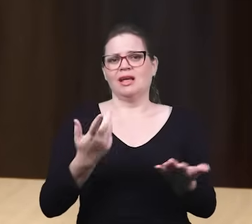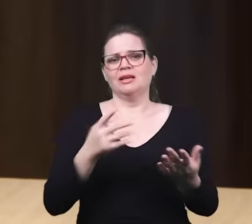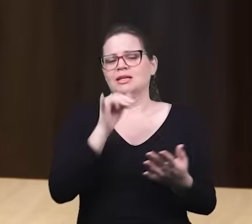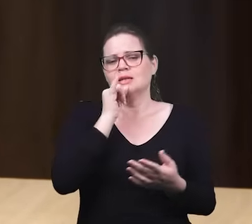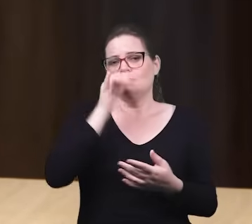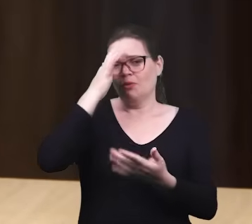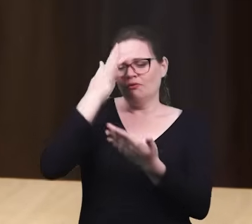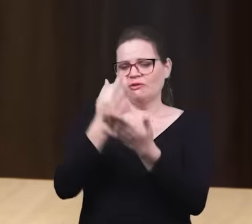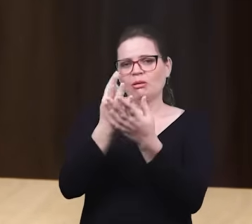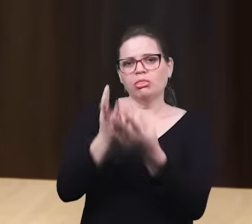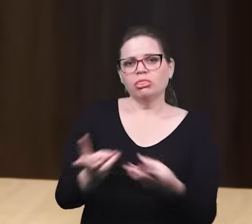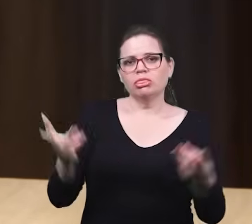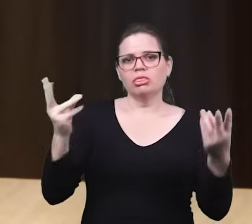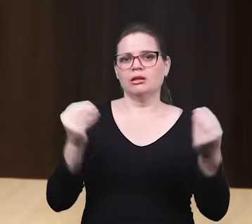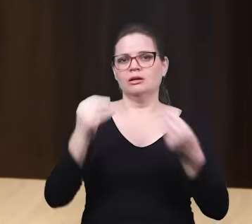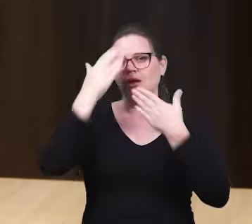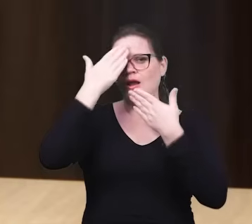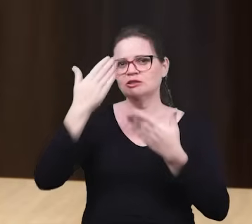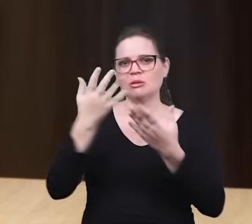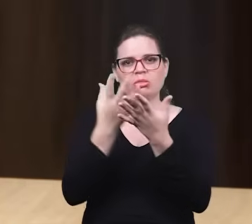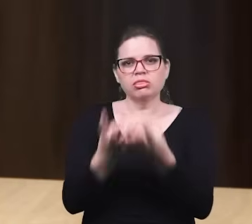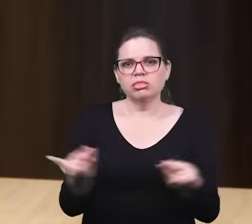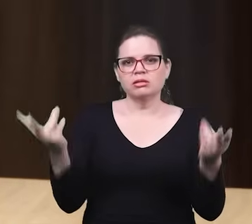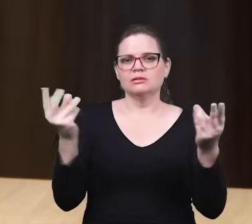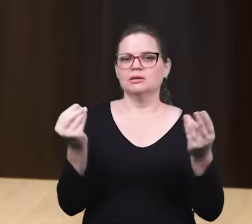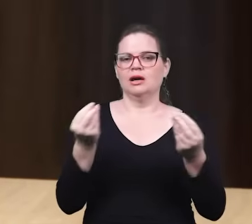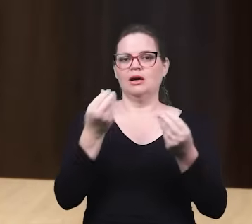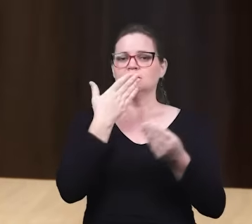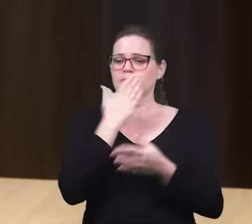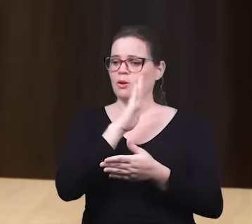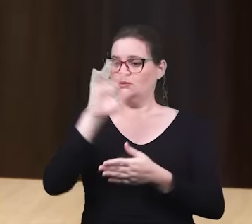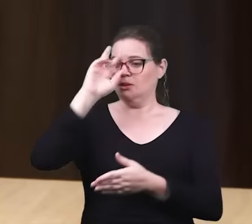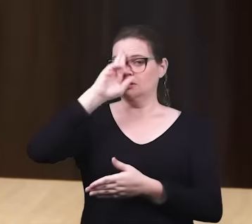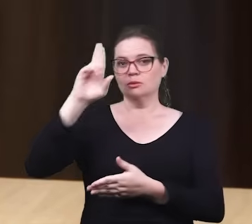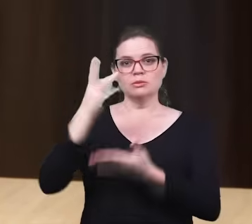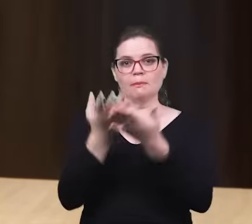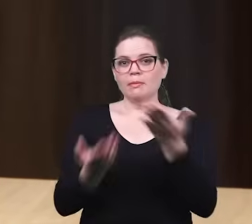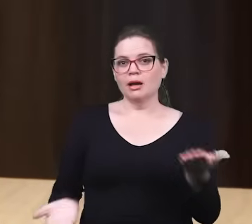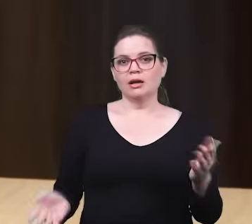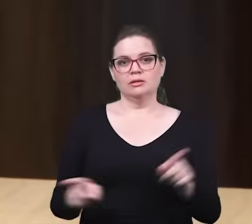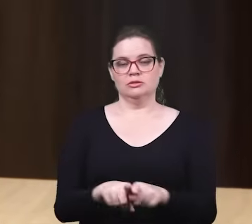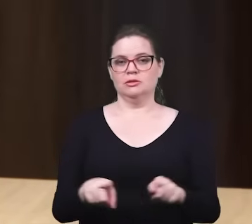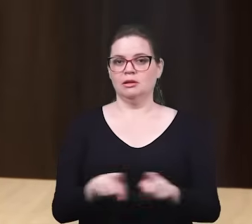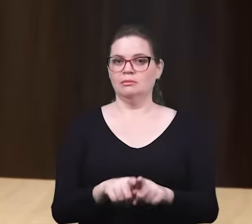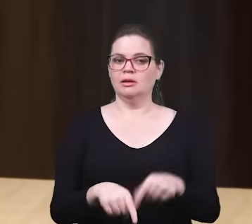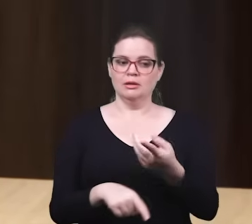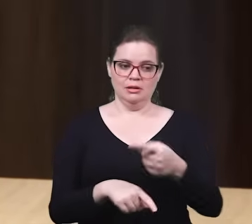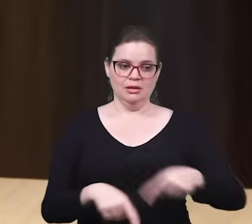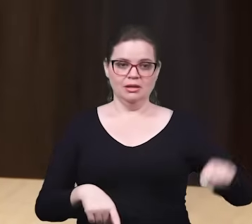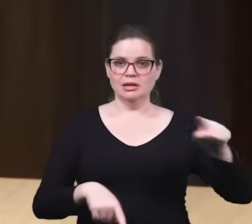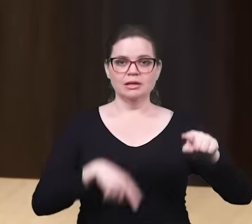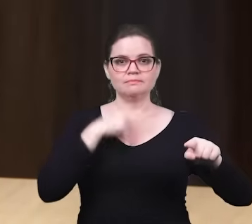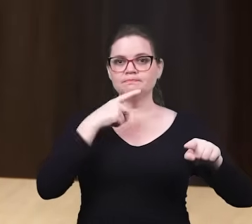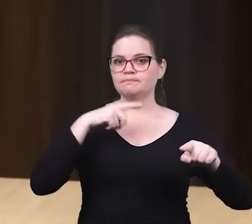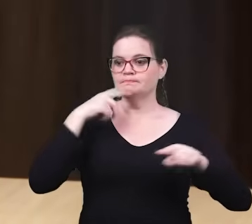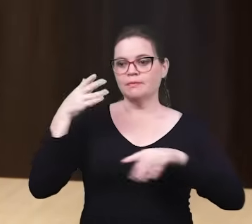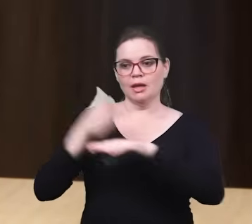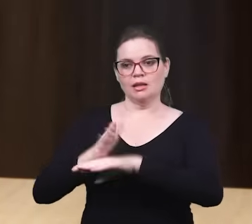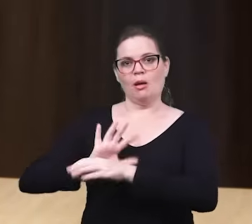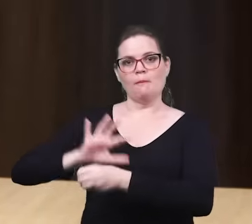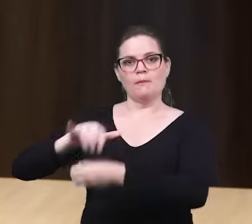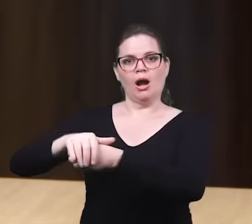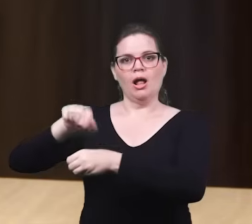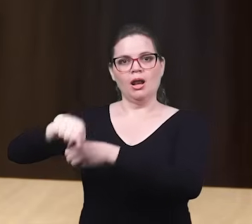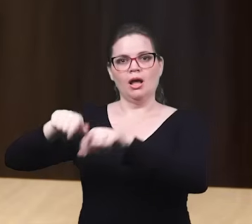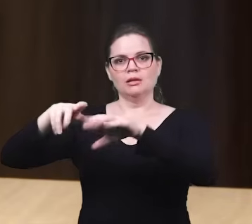fé, é perda de gratidão, é a perda das promessas do Senhor. E eles deixaram de entrar na terra, muitos deixaram de entrar